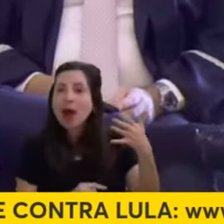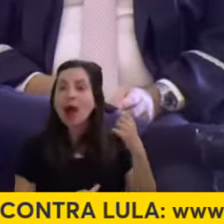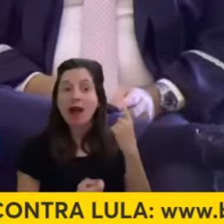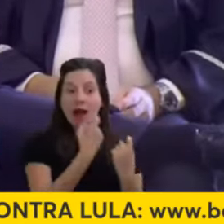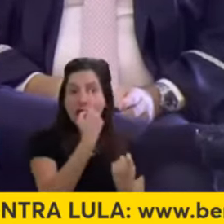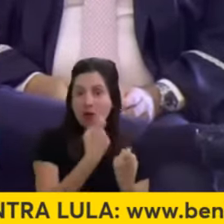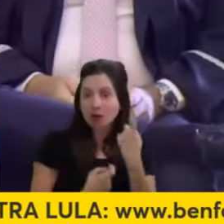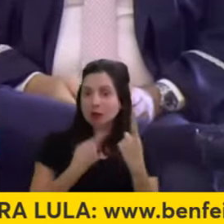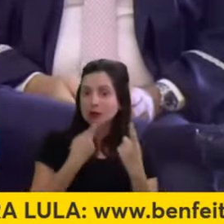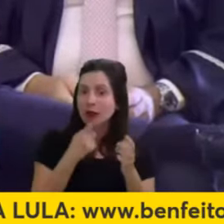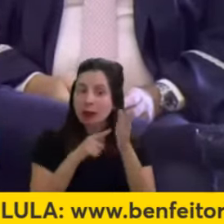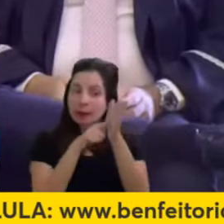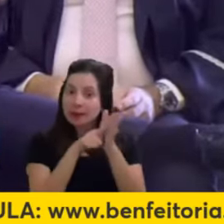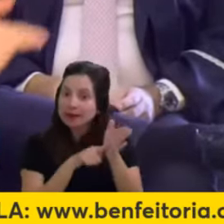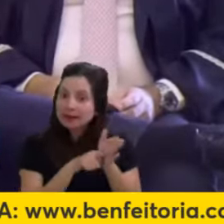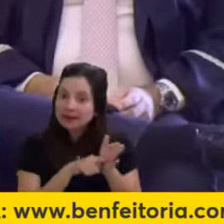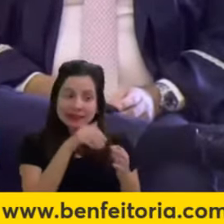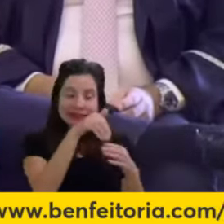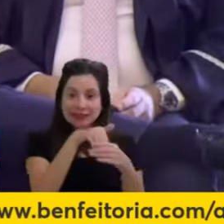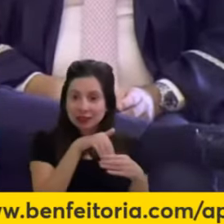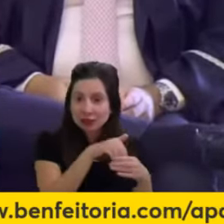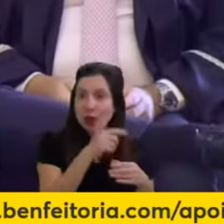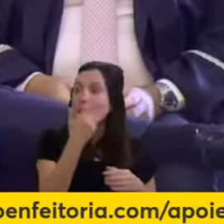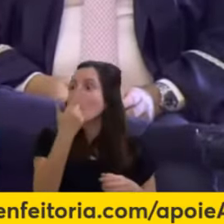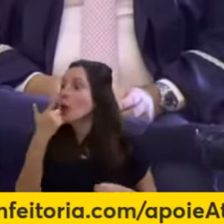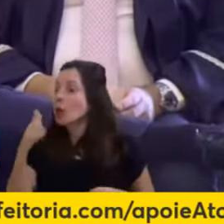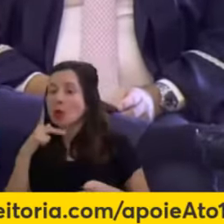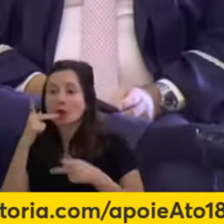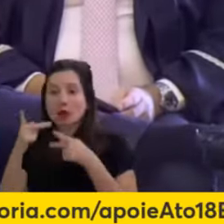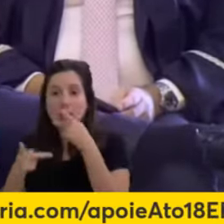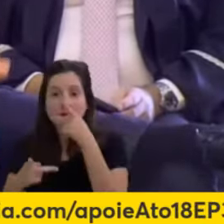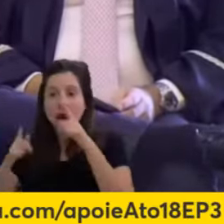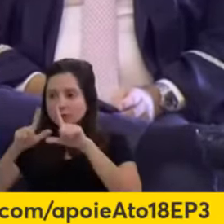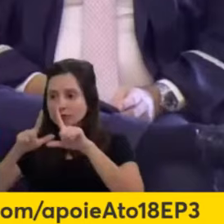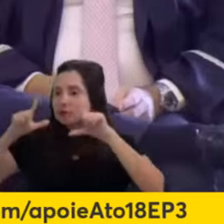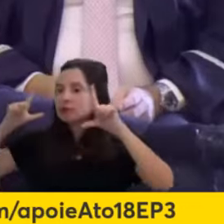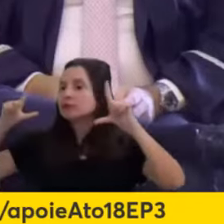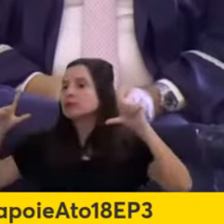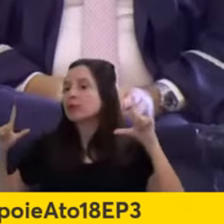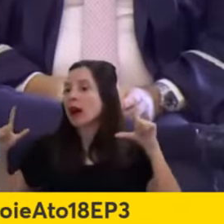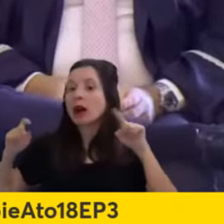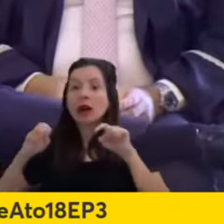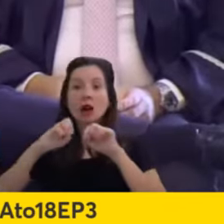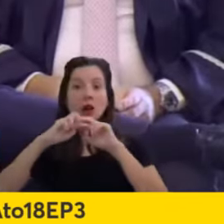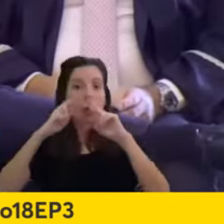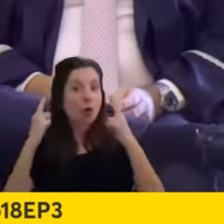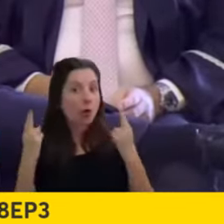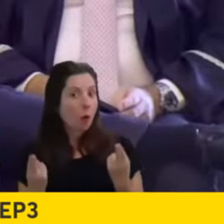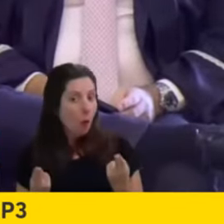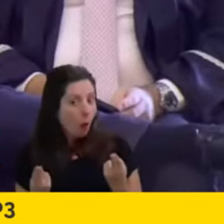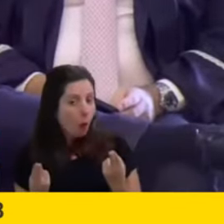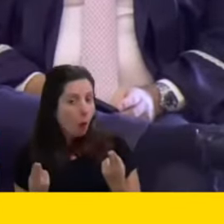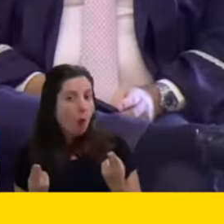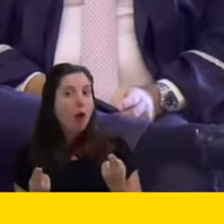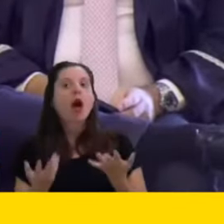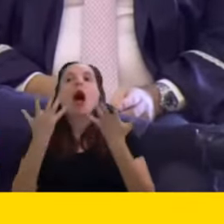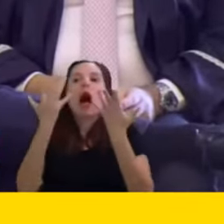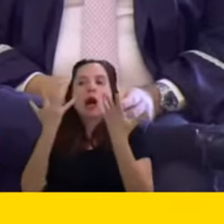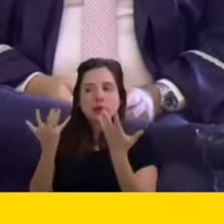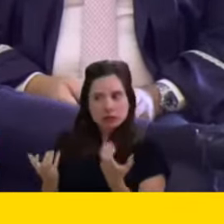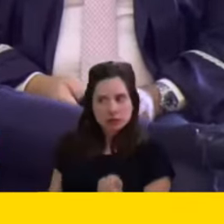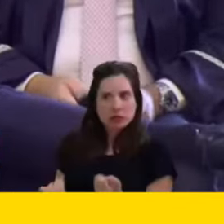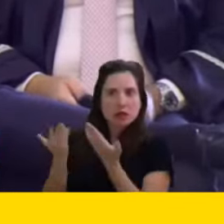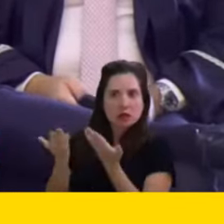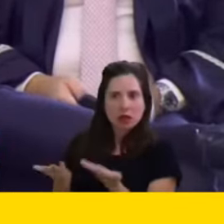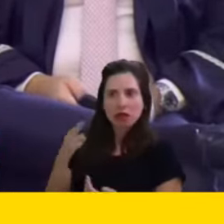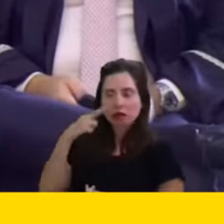pesquisas eleitorais foram divulgados outros relegam a uma su exposição ou problemas até mesmo ligados à aceitação do eleitorado por isso que